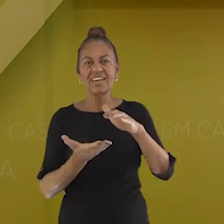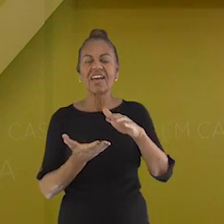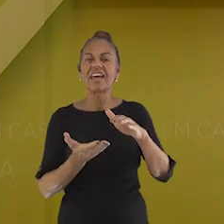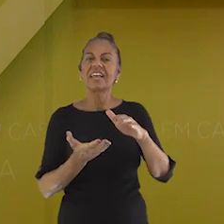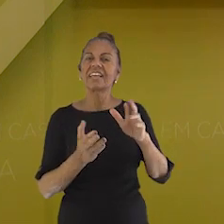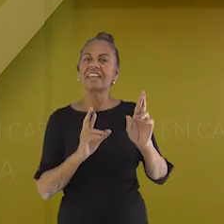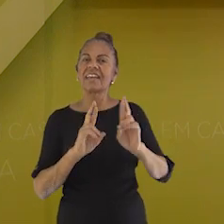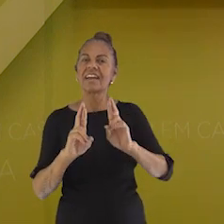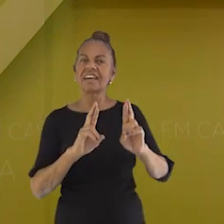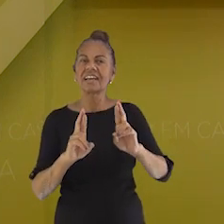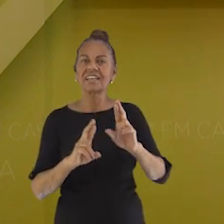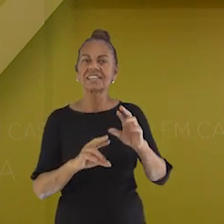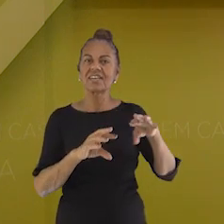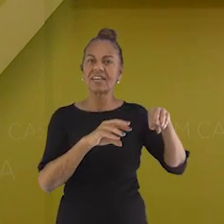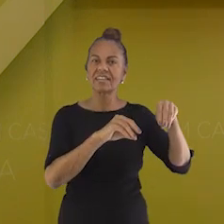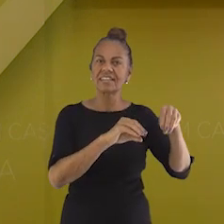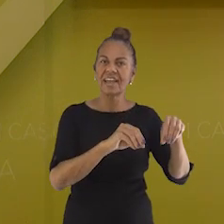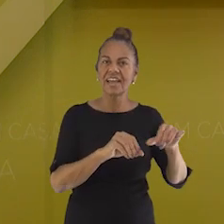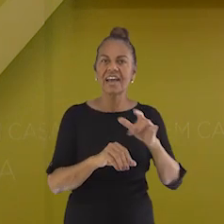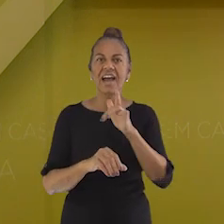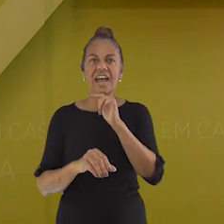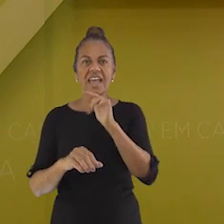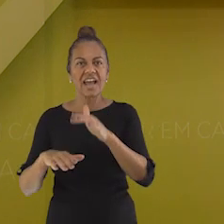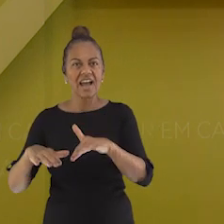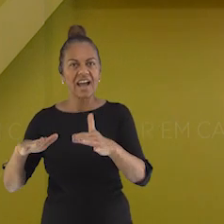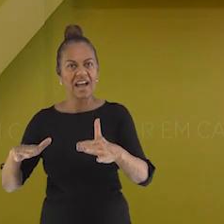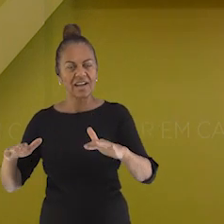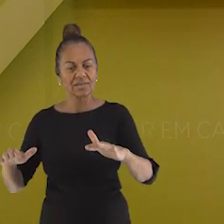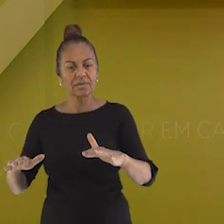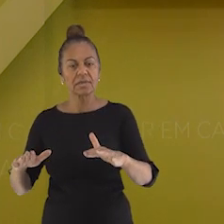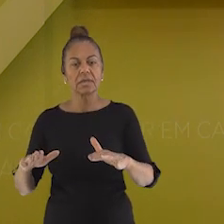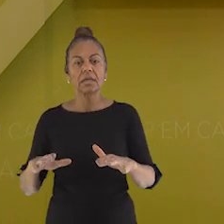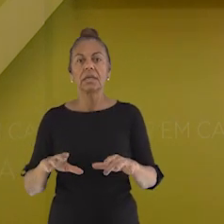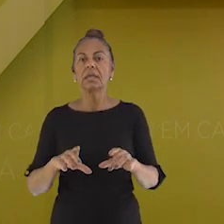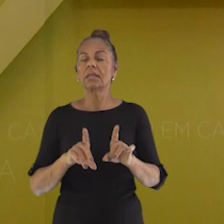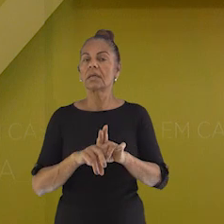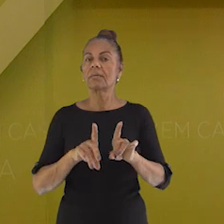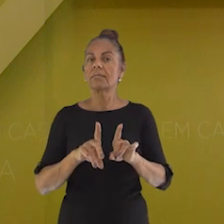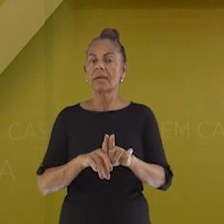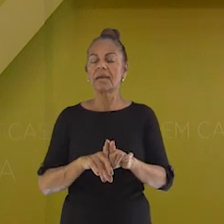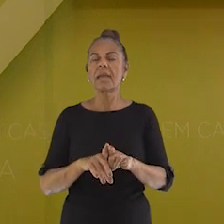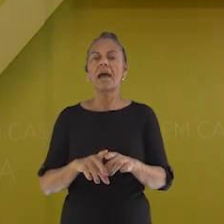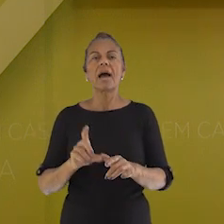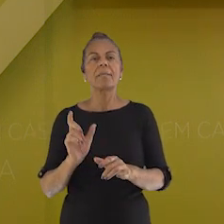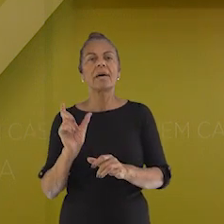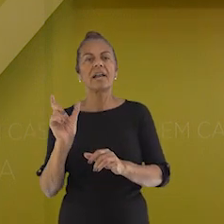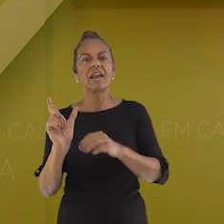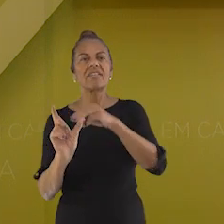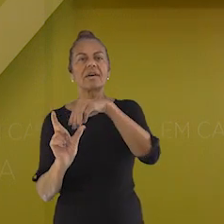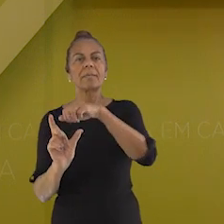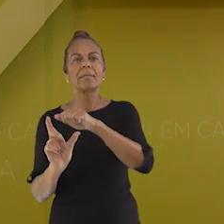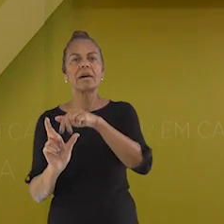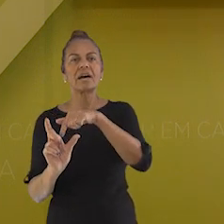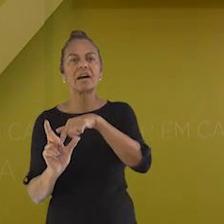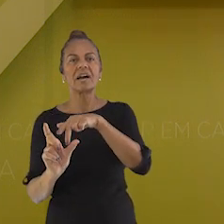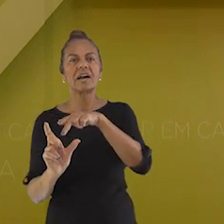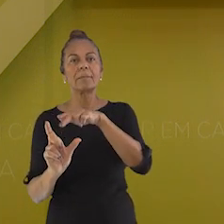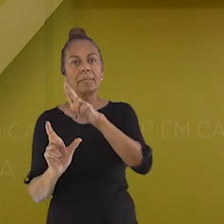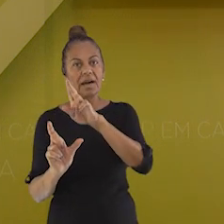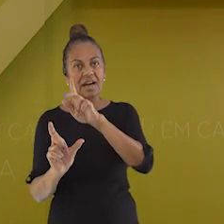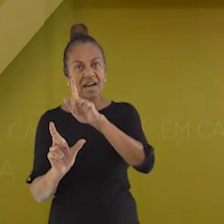e marinho. Aprendemos a diferenciar também mangue de manguezal, sendo o